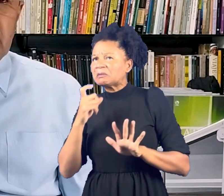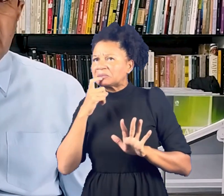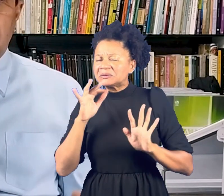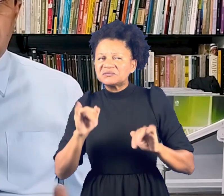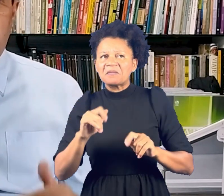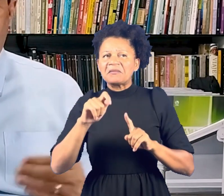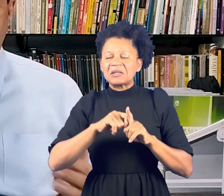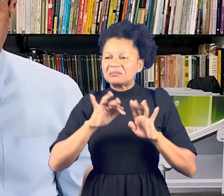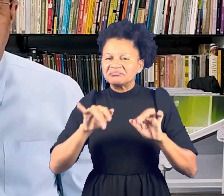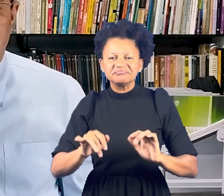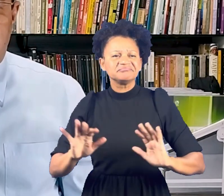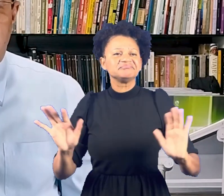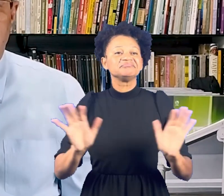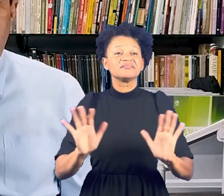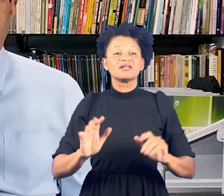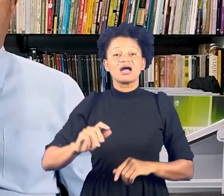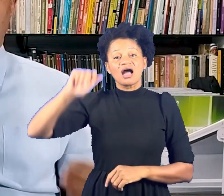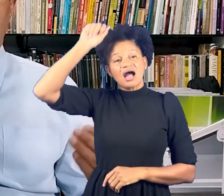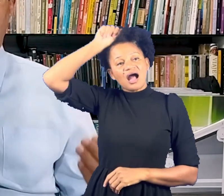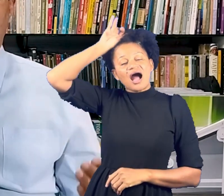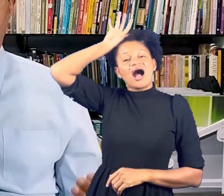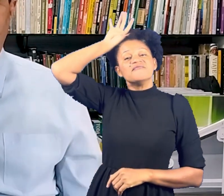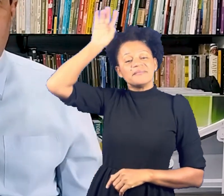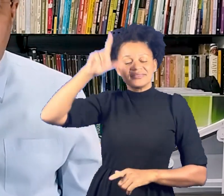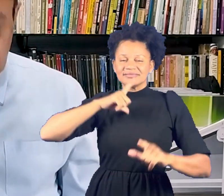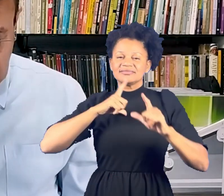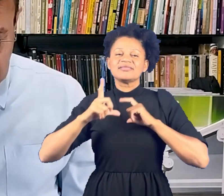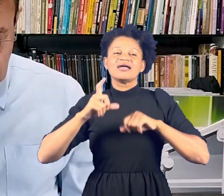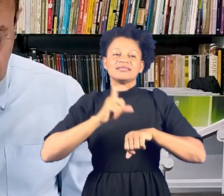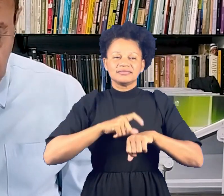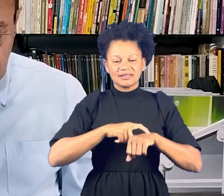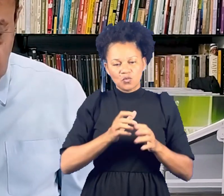uma semana, para um mês. Avivamento tem